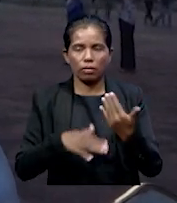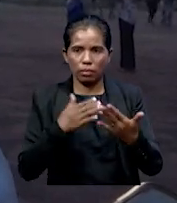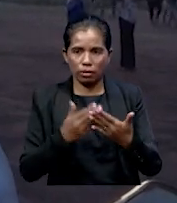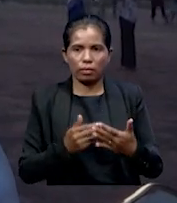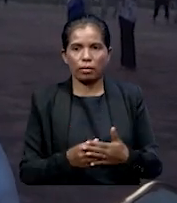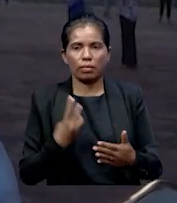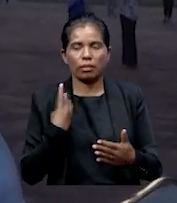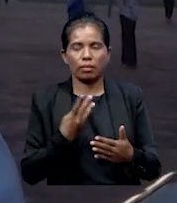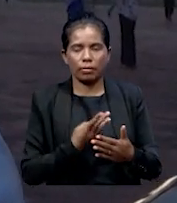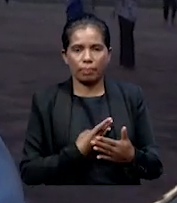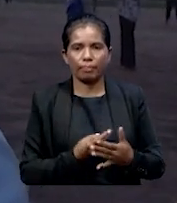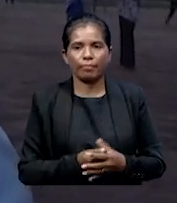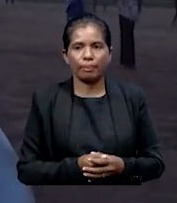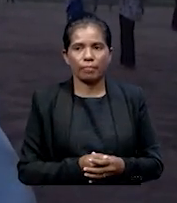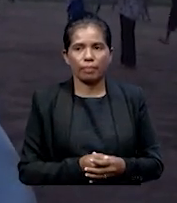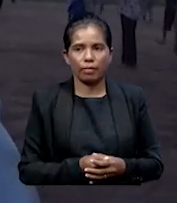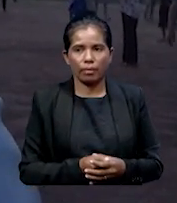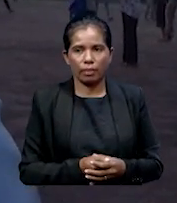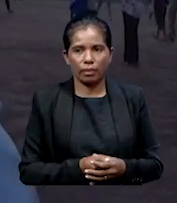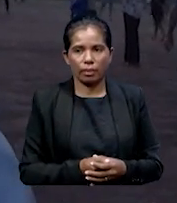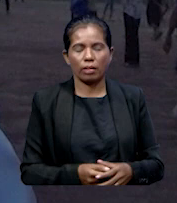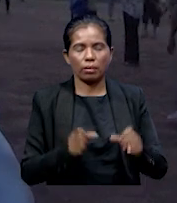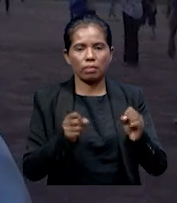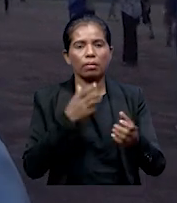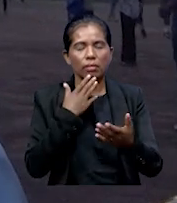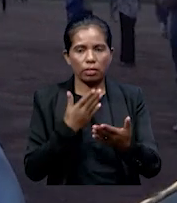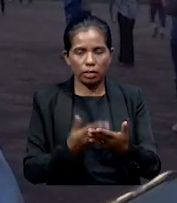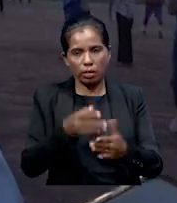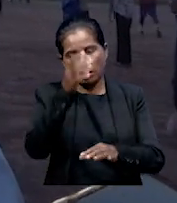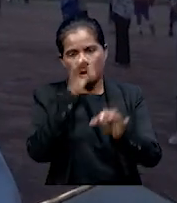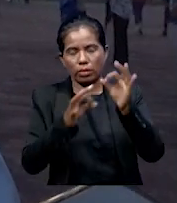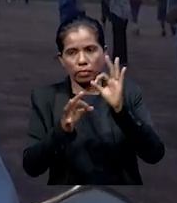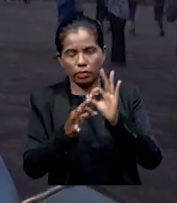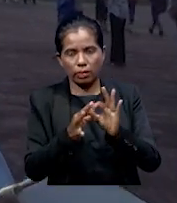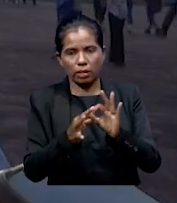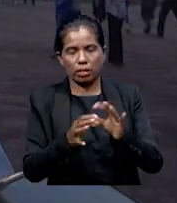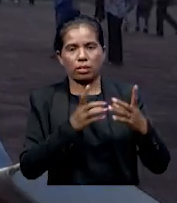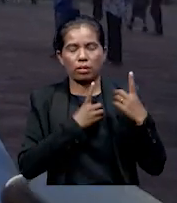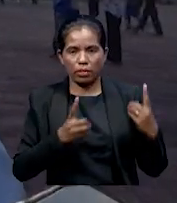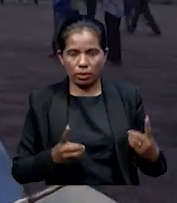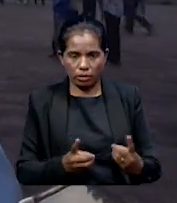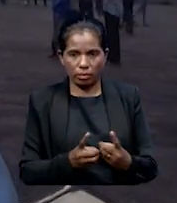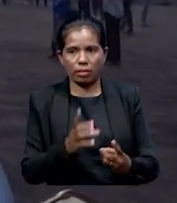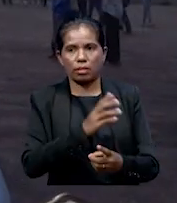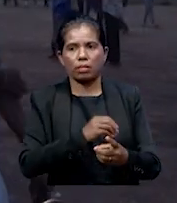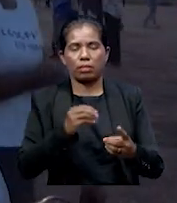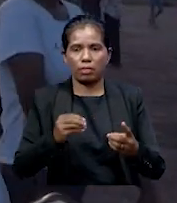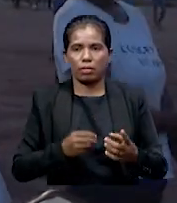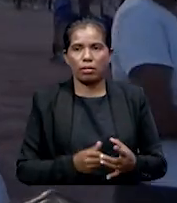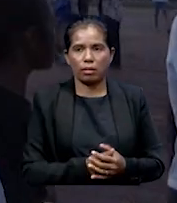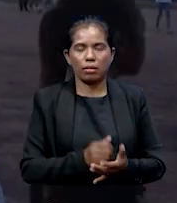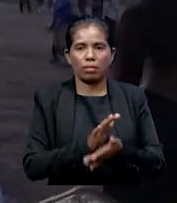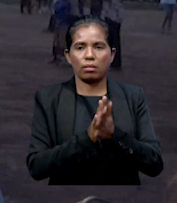a noiva, a pura qualidade, fia, qualidade de dom, qualidade de